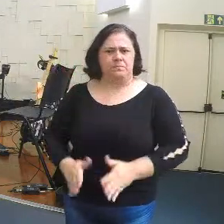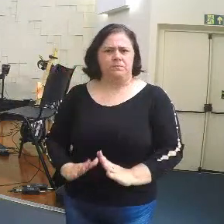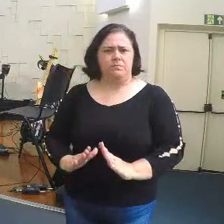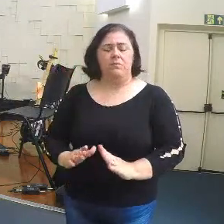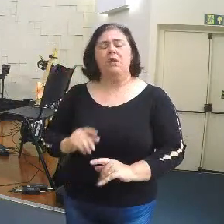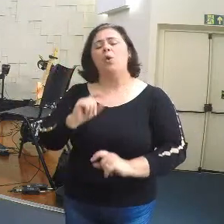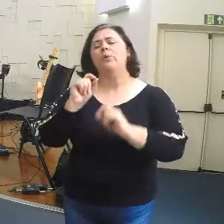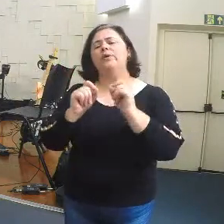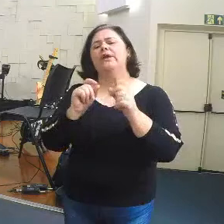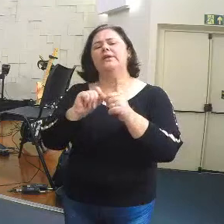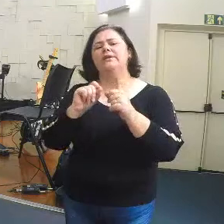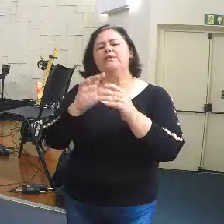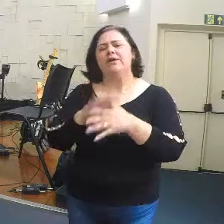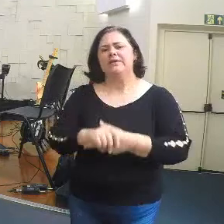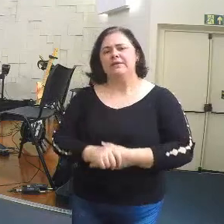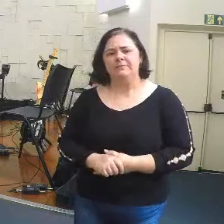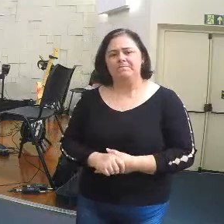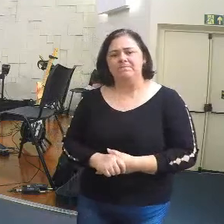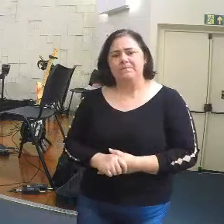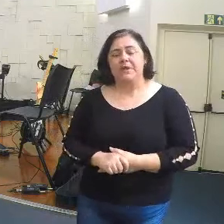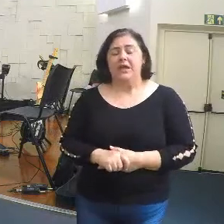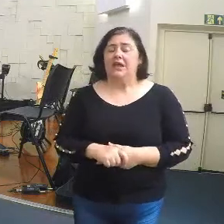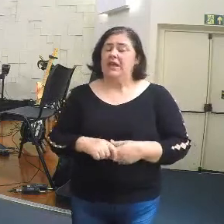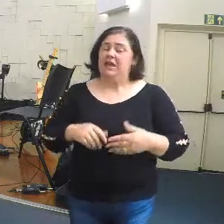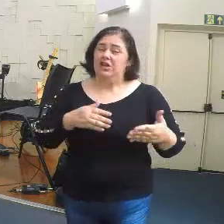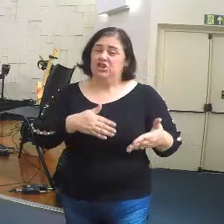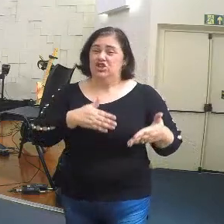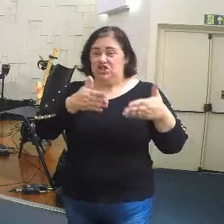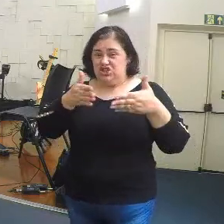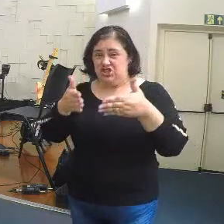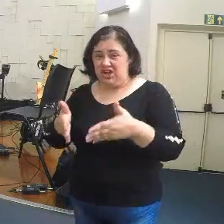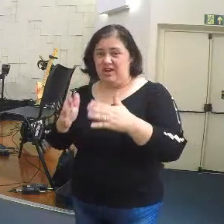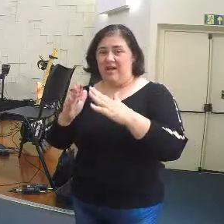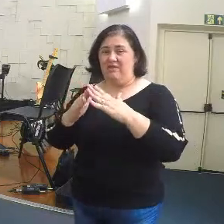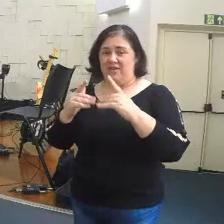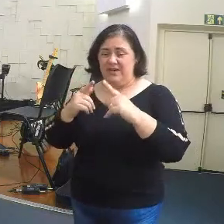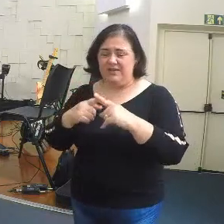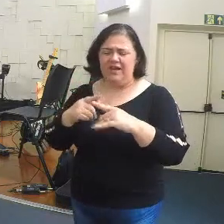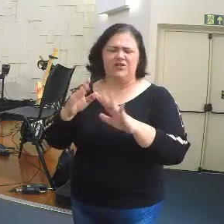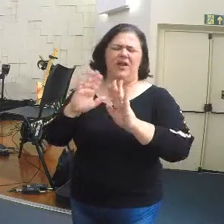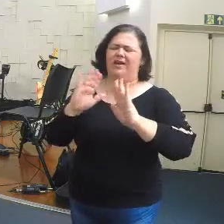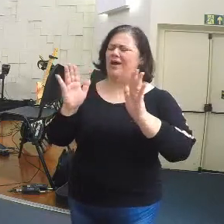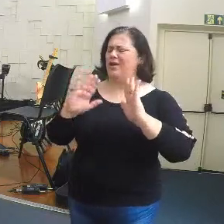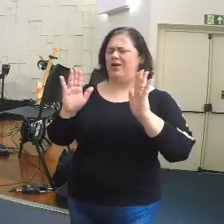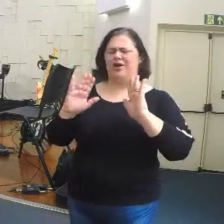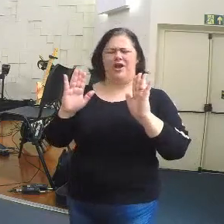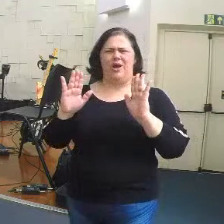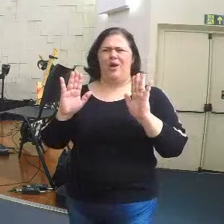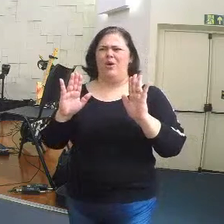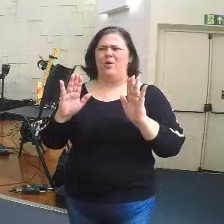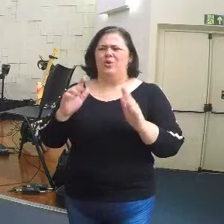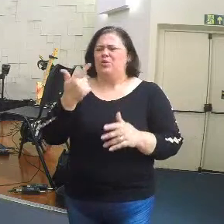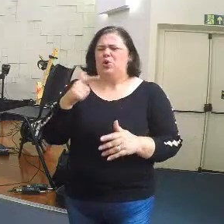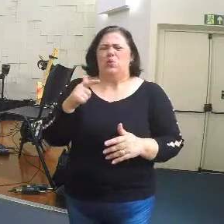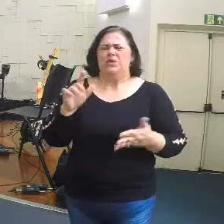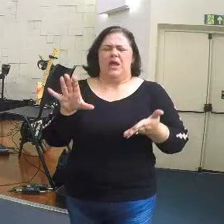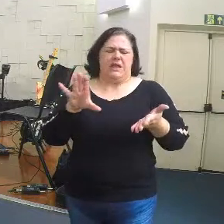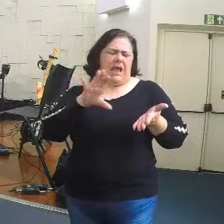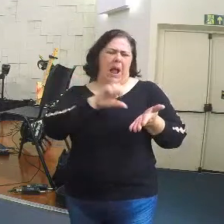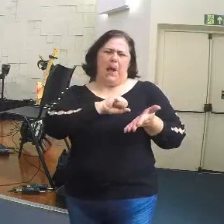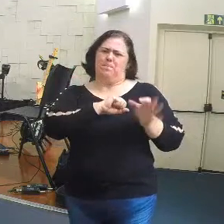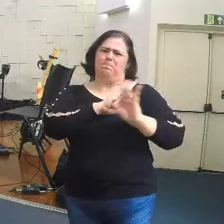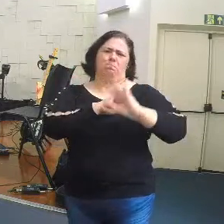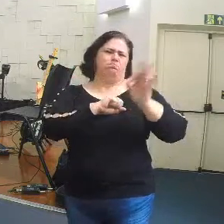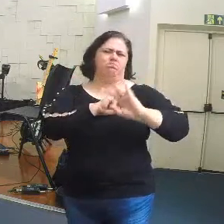uma suposta verdade que haviam recebido por iluminação de algum espírito, eles desprezavam esse mandamento do amor e causavam então